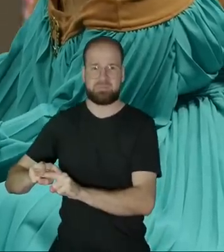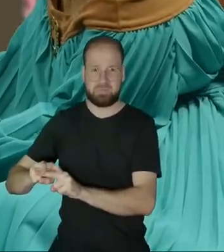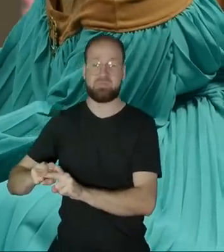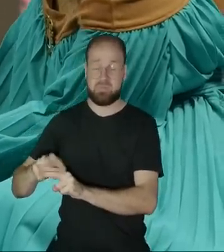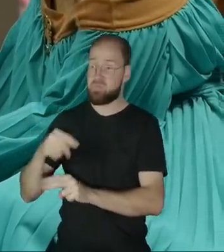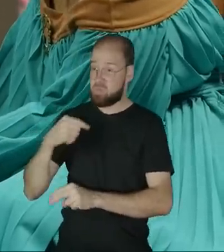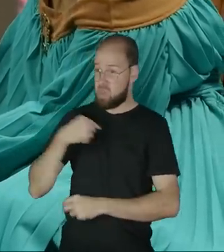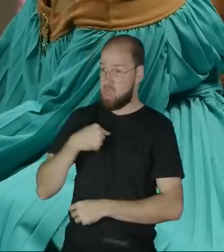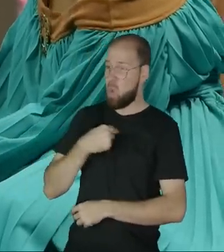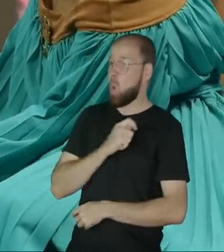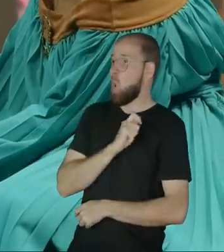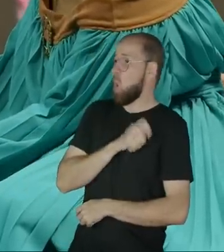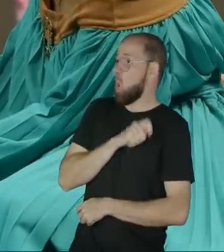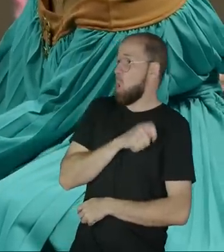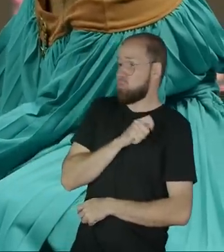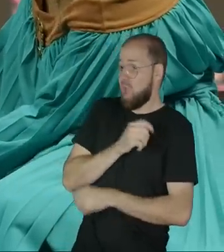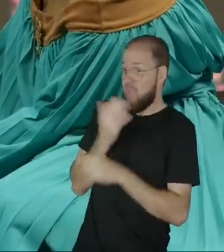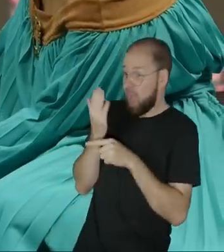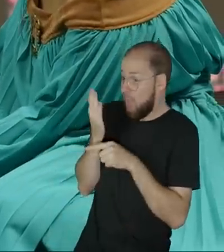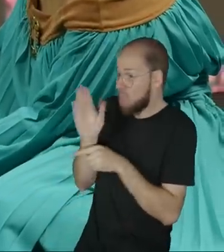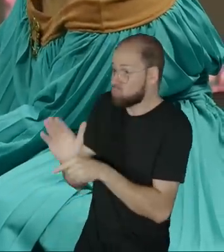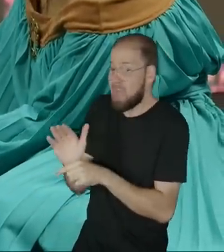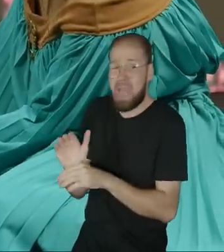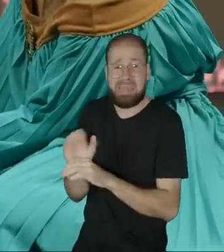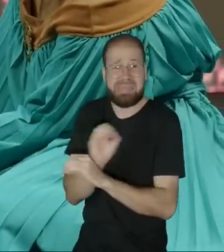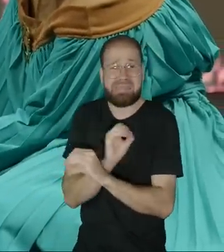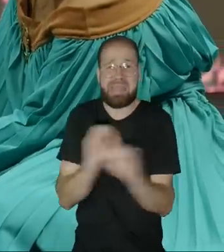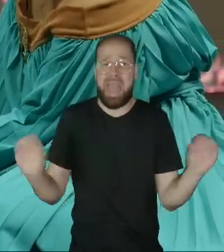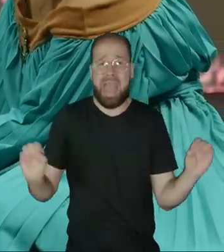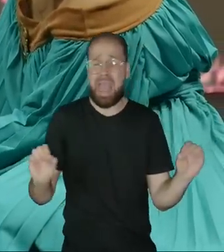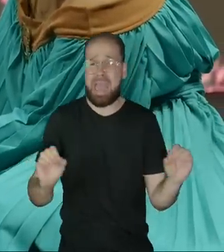Eu, covarde, nada fiz em seu socorro.